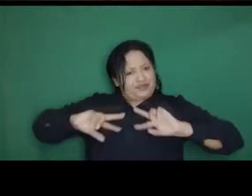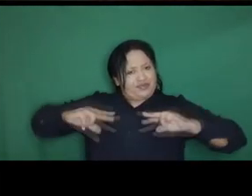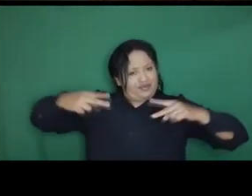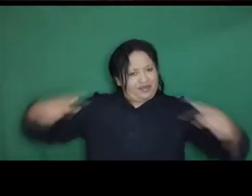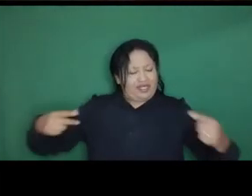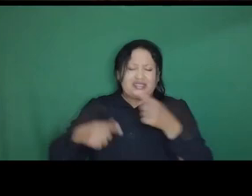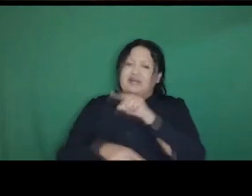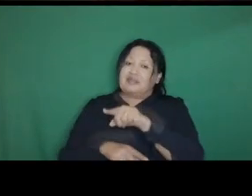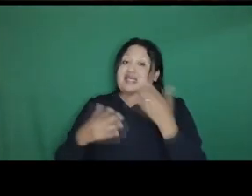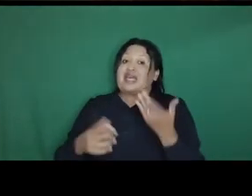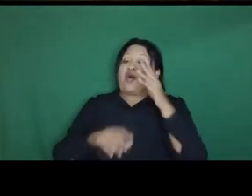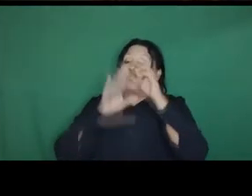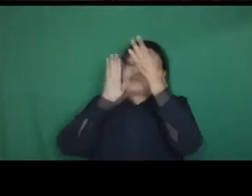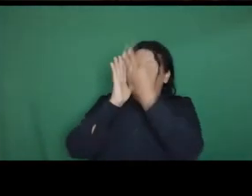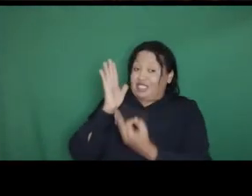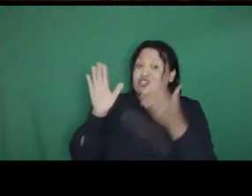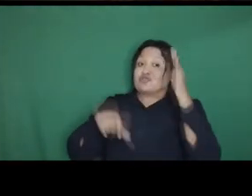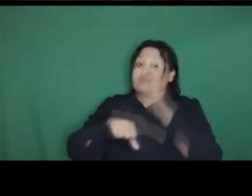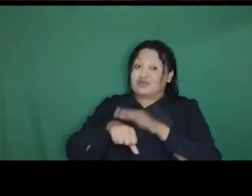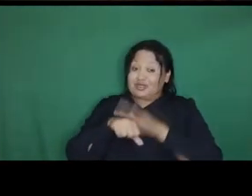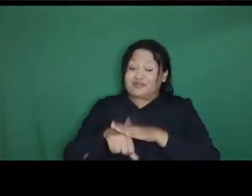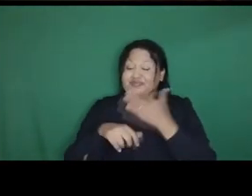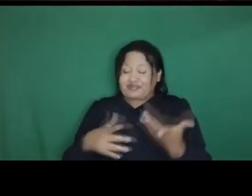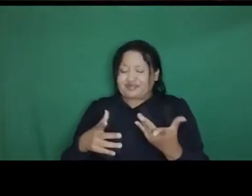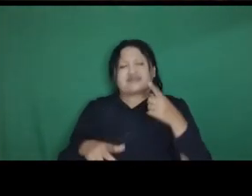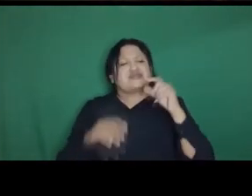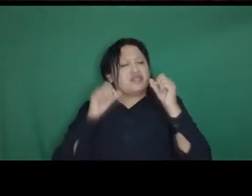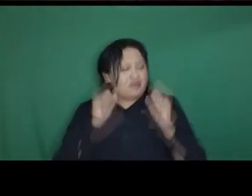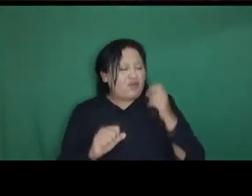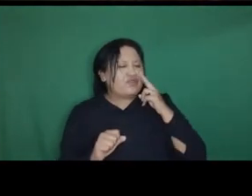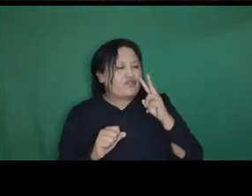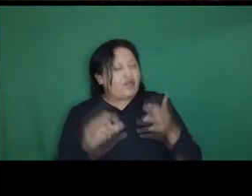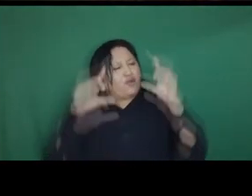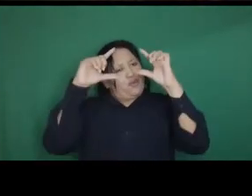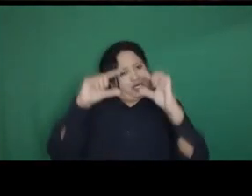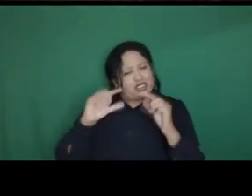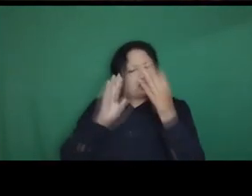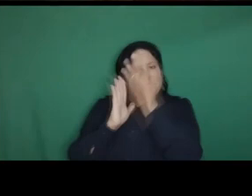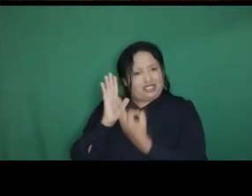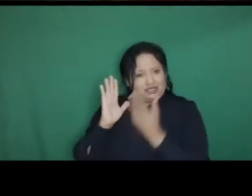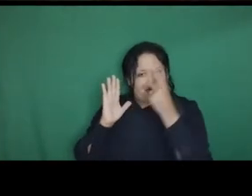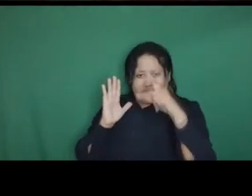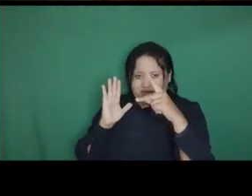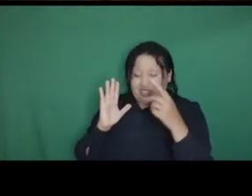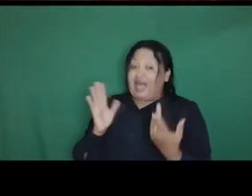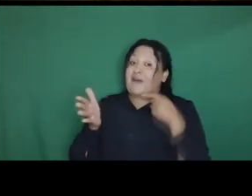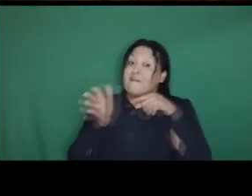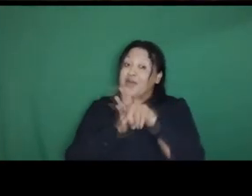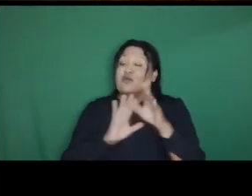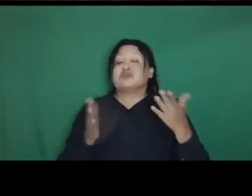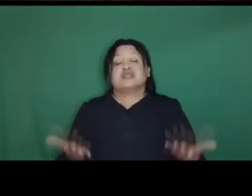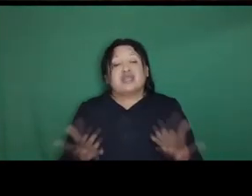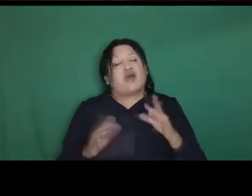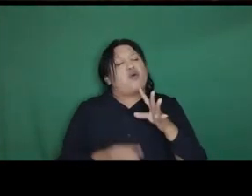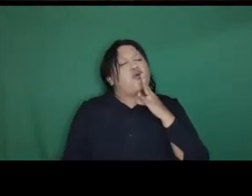ter acesso então aqui é um pequeno trecho desse texto e aí Com base no texto é perguntado assim o conhecimento produzido das